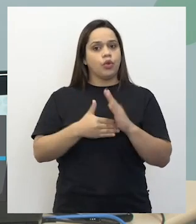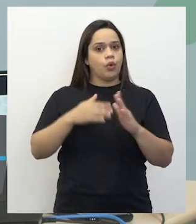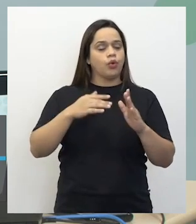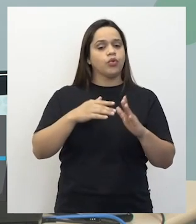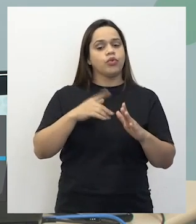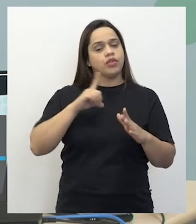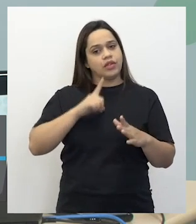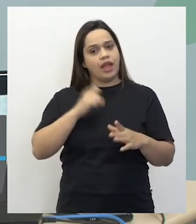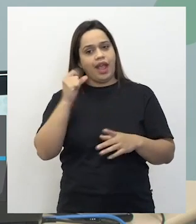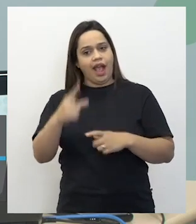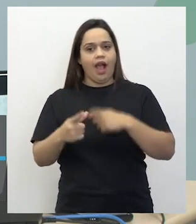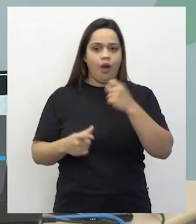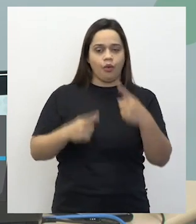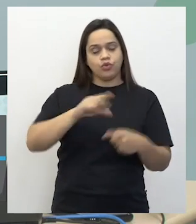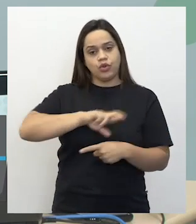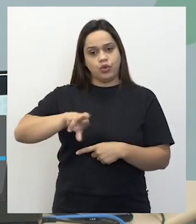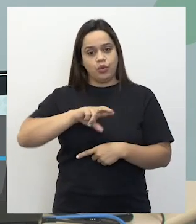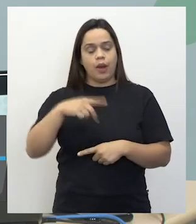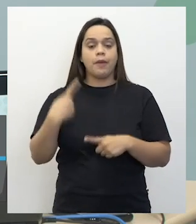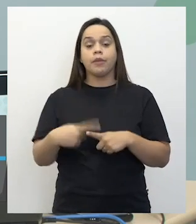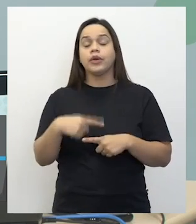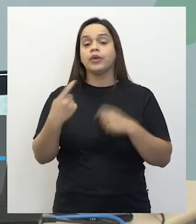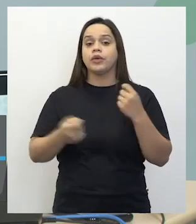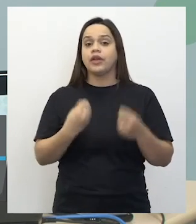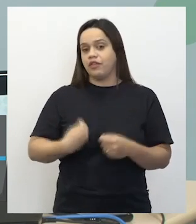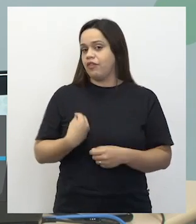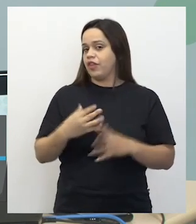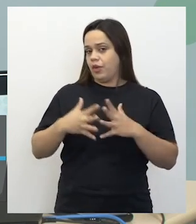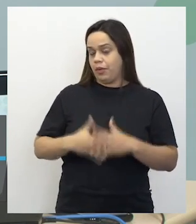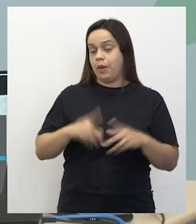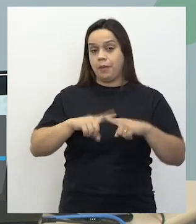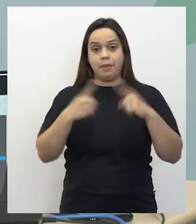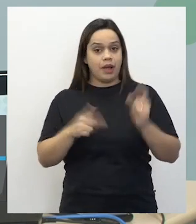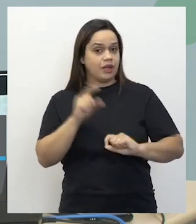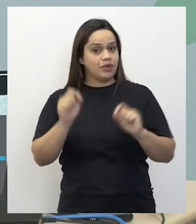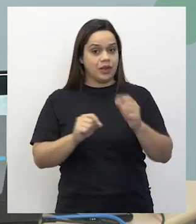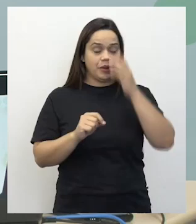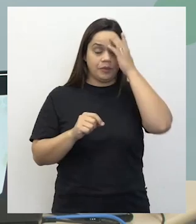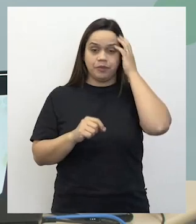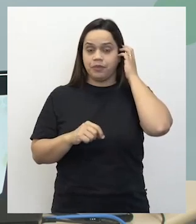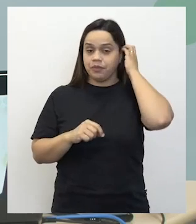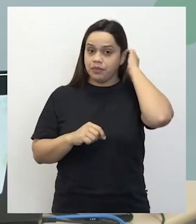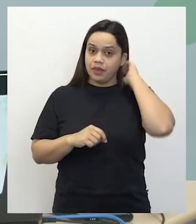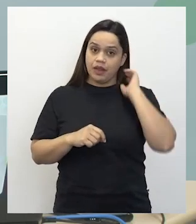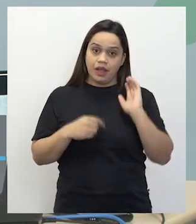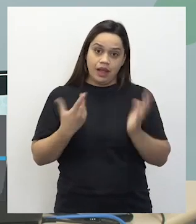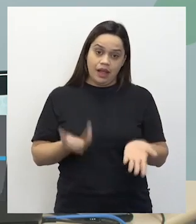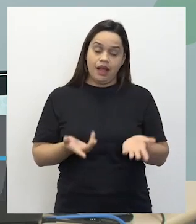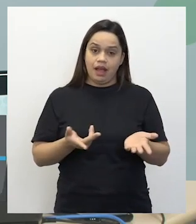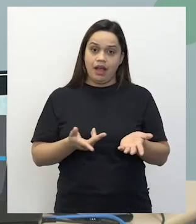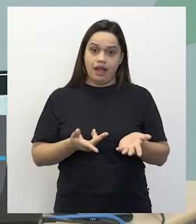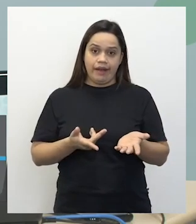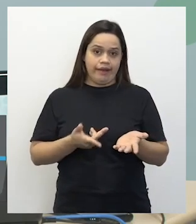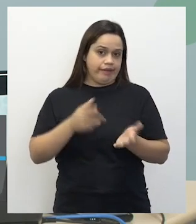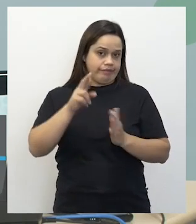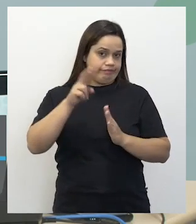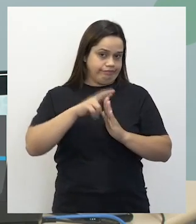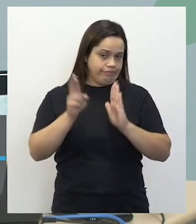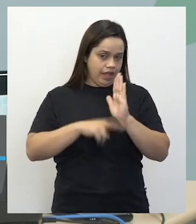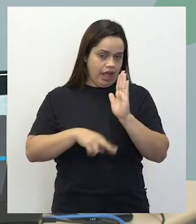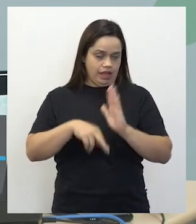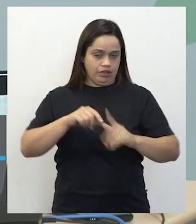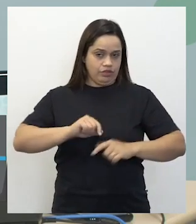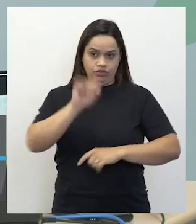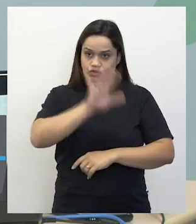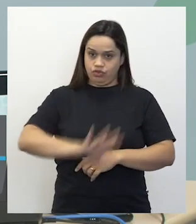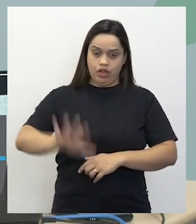Vai ter um monte de exceção à regra, porque vida é complicado. Mas, via de regra geral, tá, ele